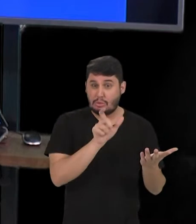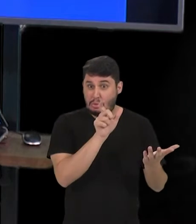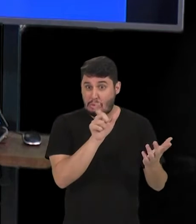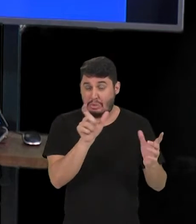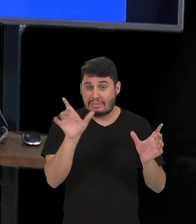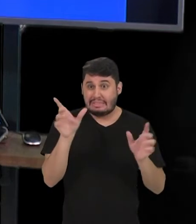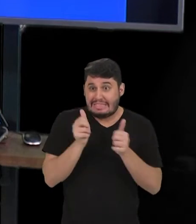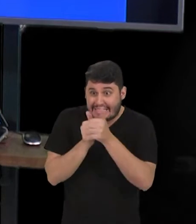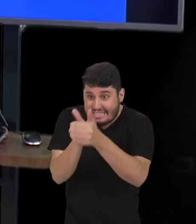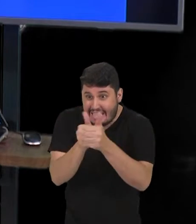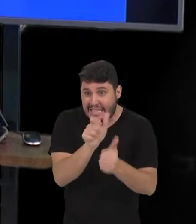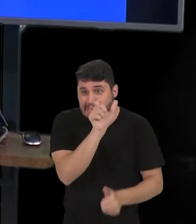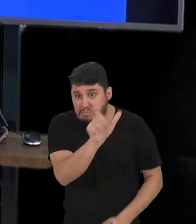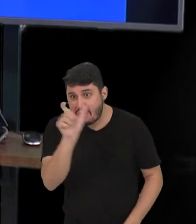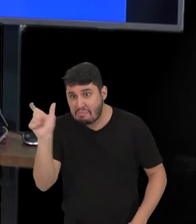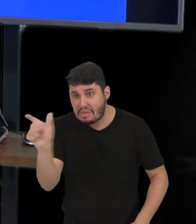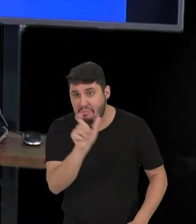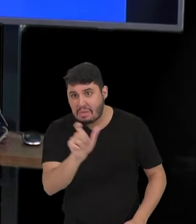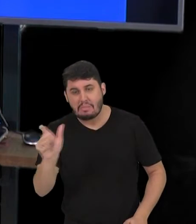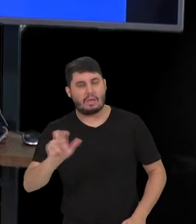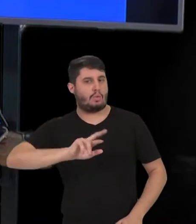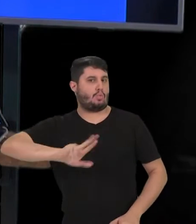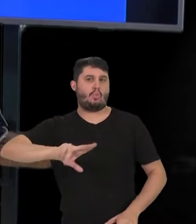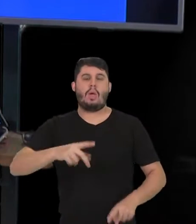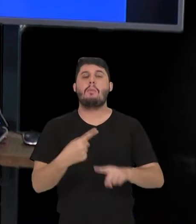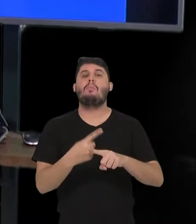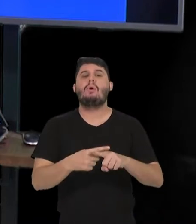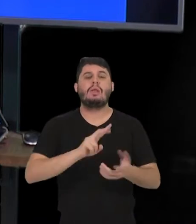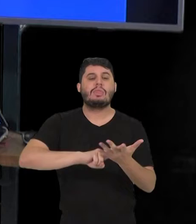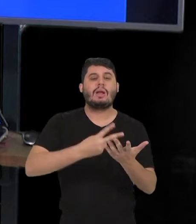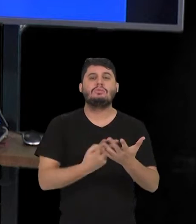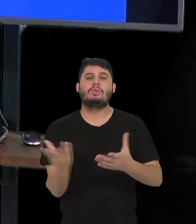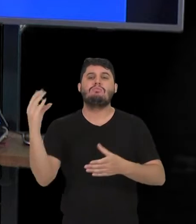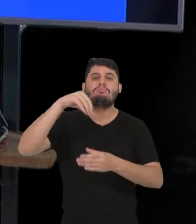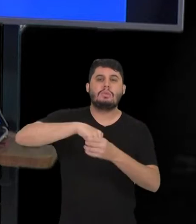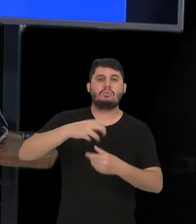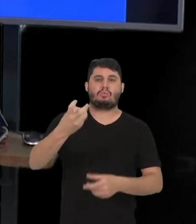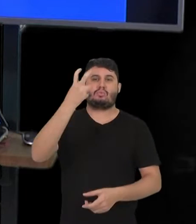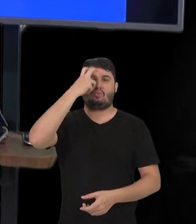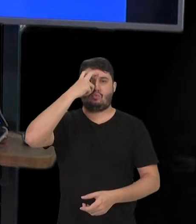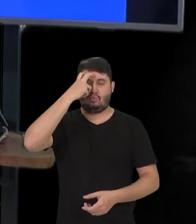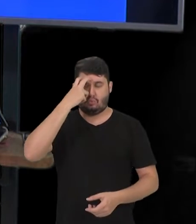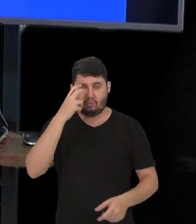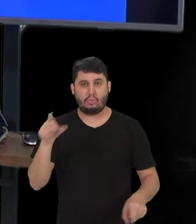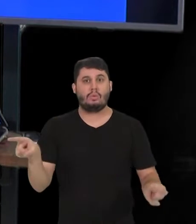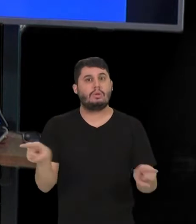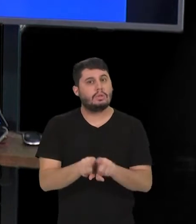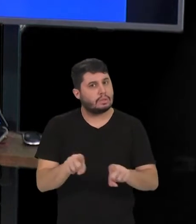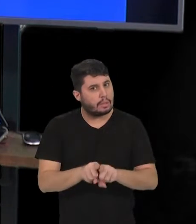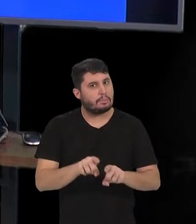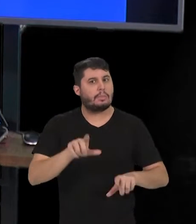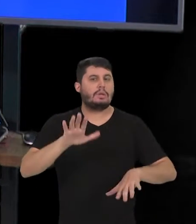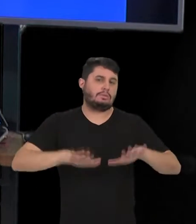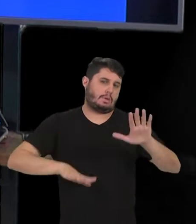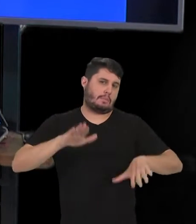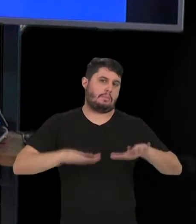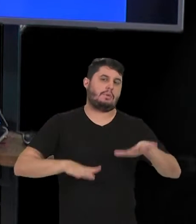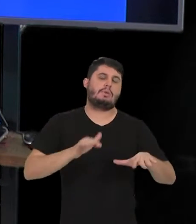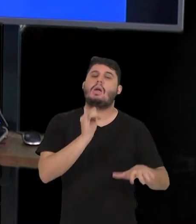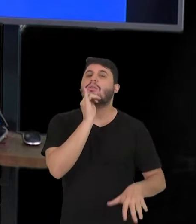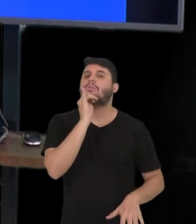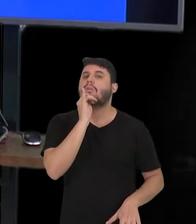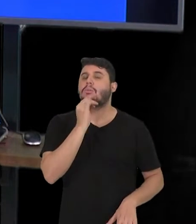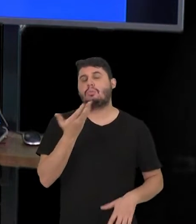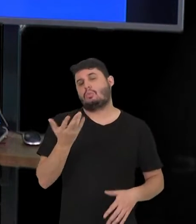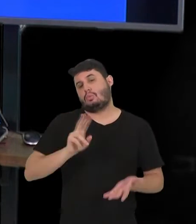ver contexto, né? Língua é cultura. Então, a maneira que a gente tem de dizer as coisas é diferente da maneira que o falante da língua inglesa tem de dizer.